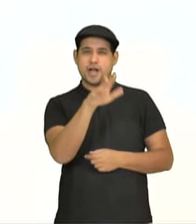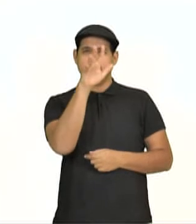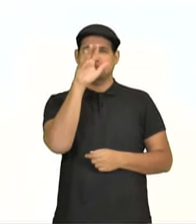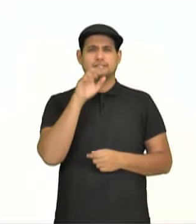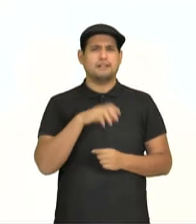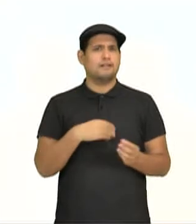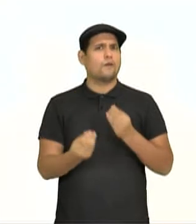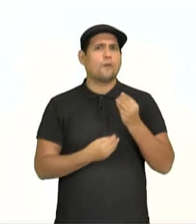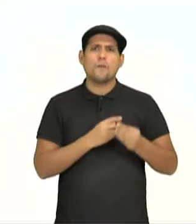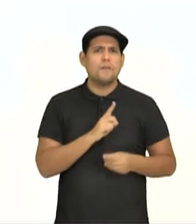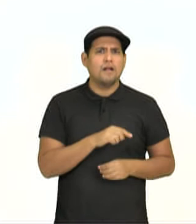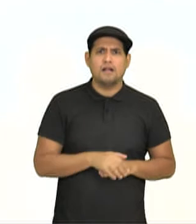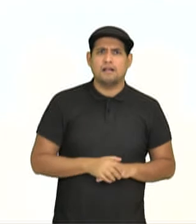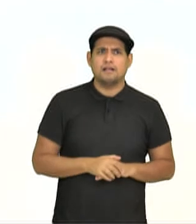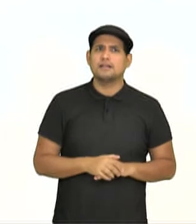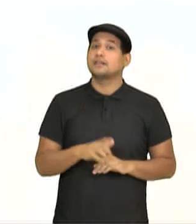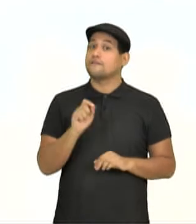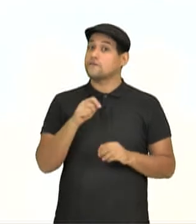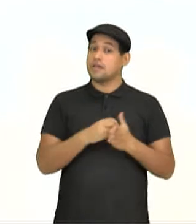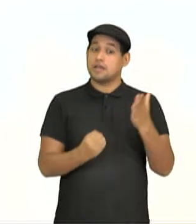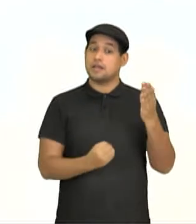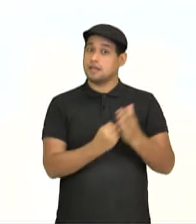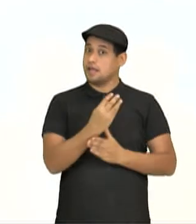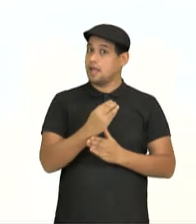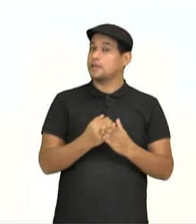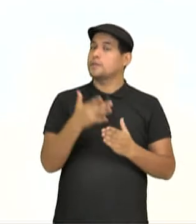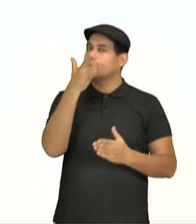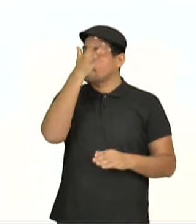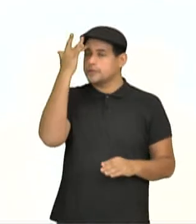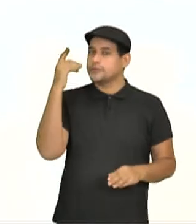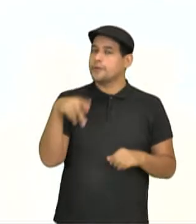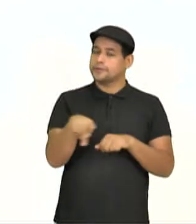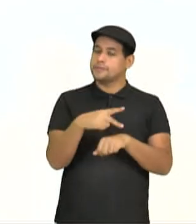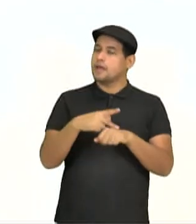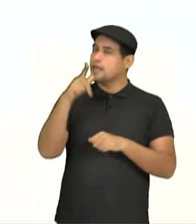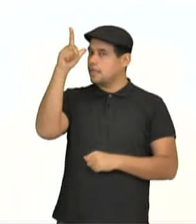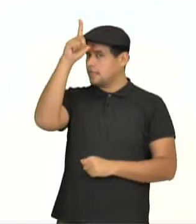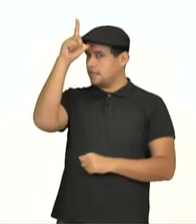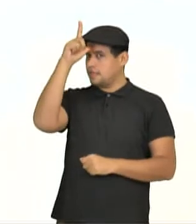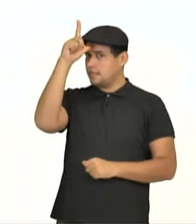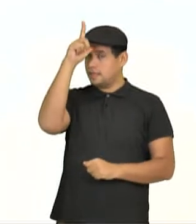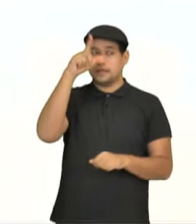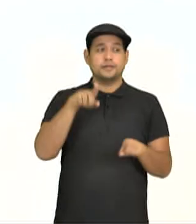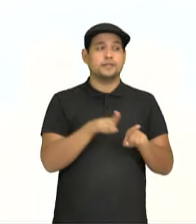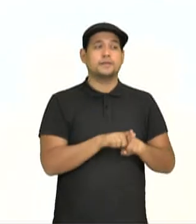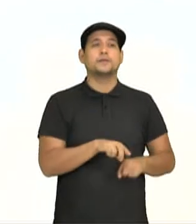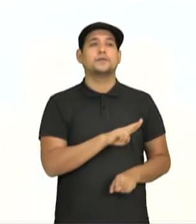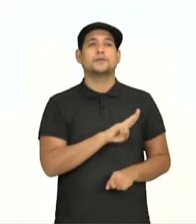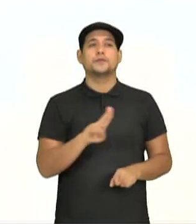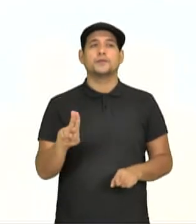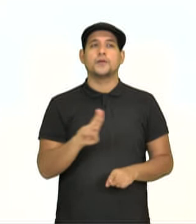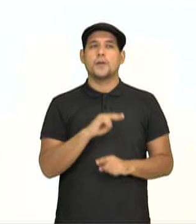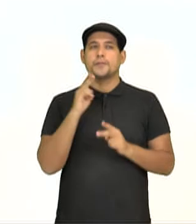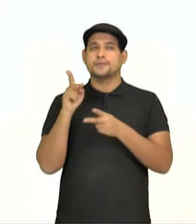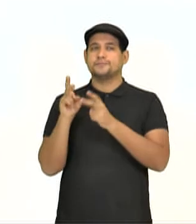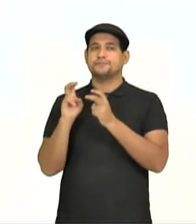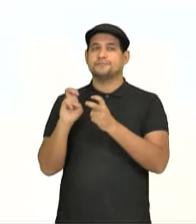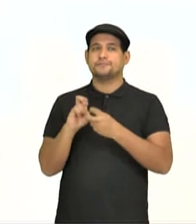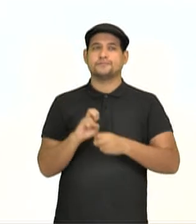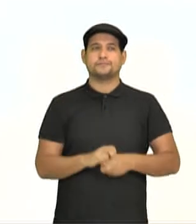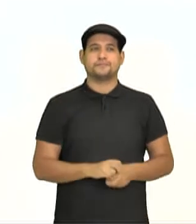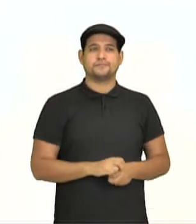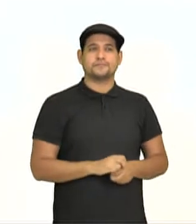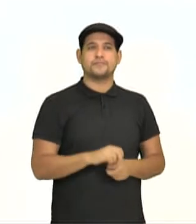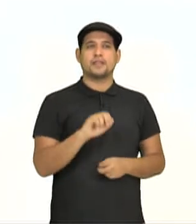foi inventado por um alemão chamado Athanasius Kircher. Foi no